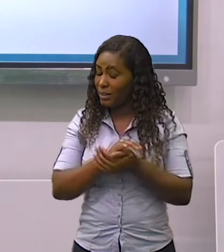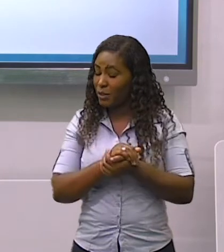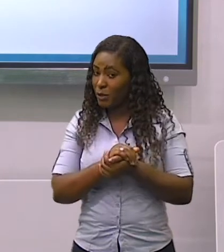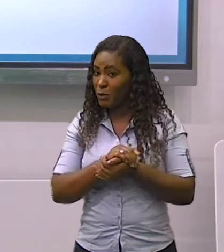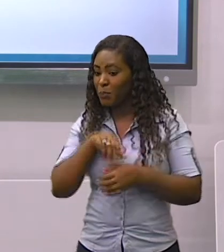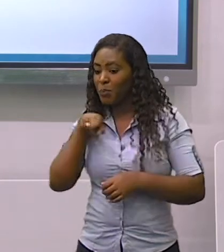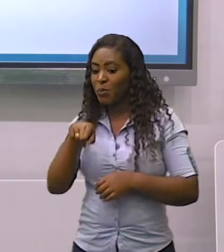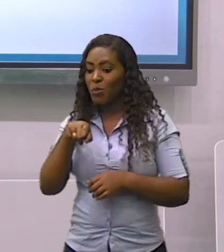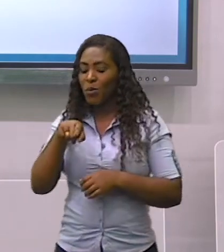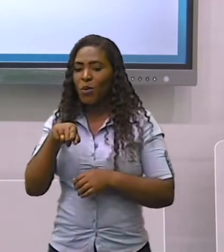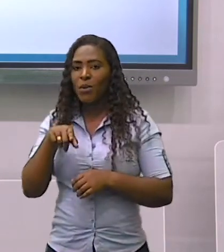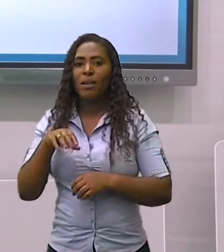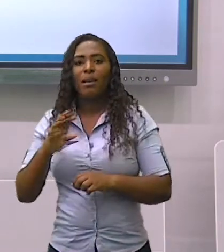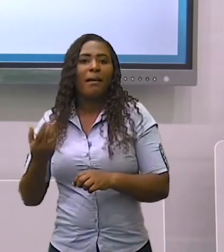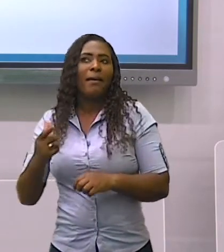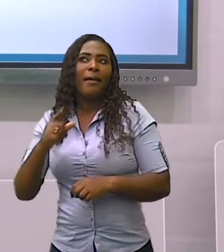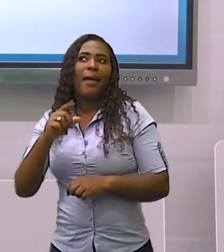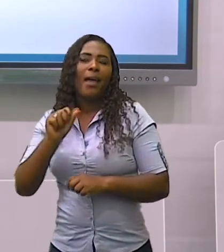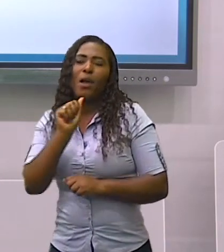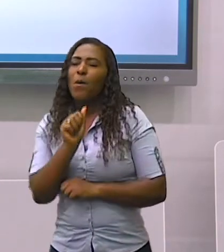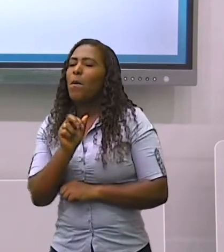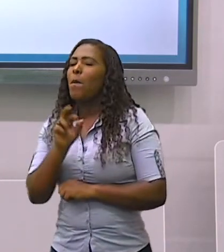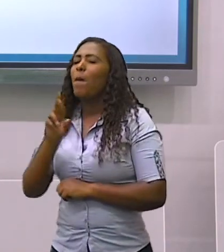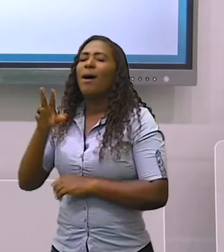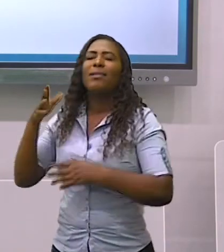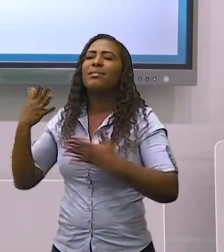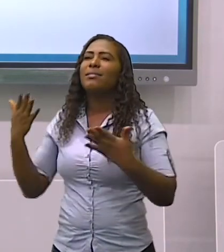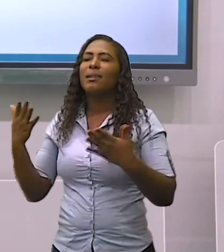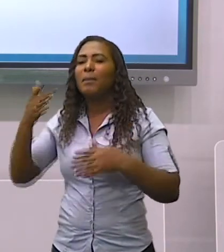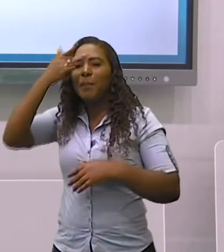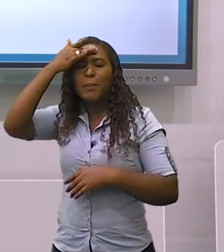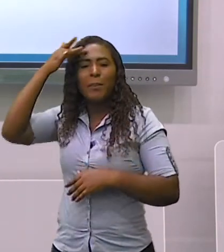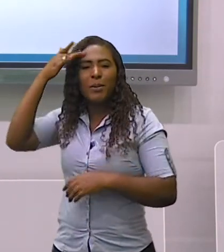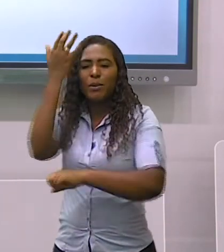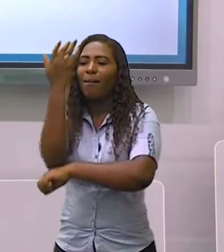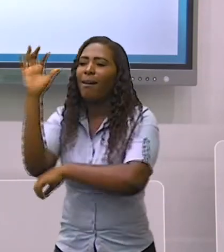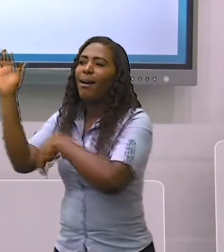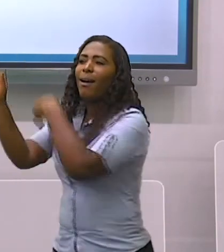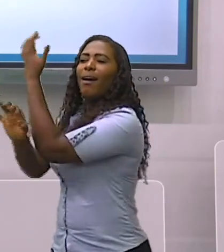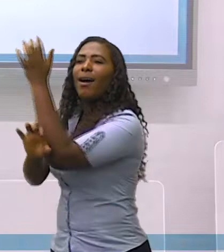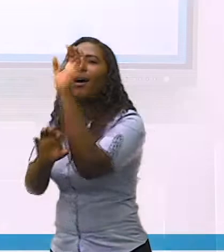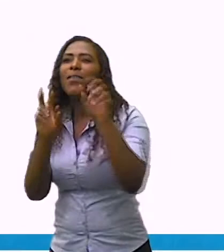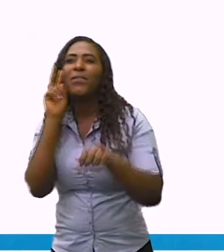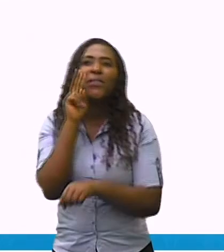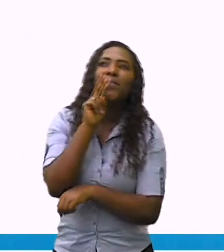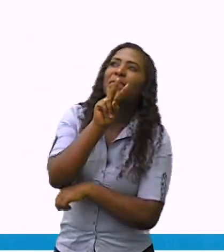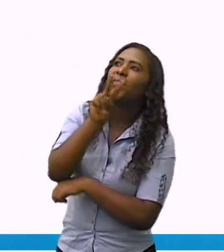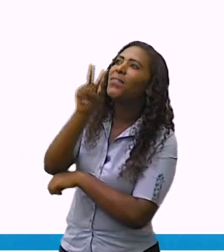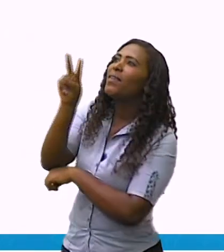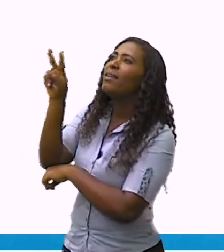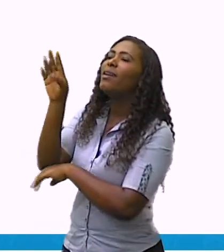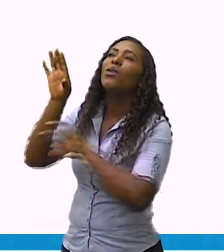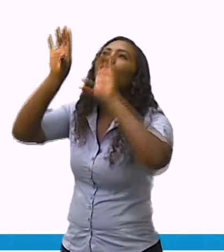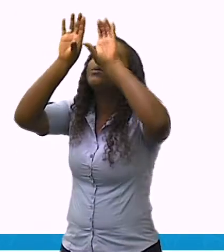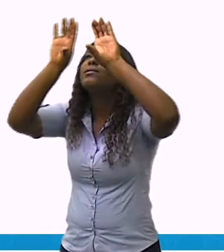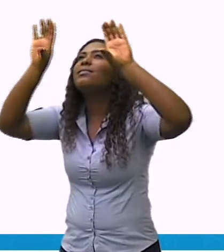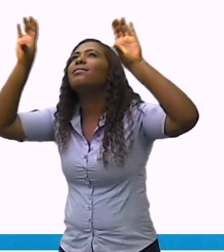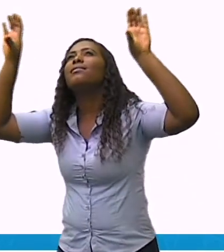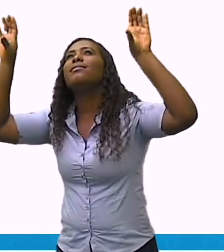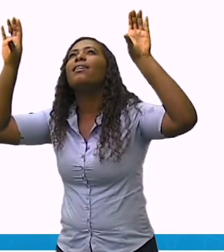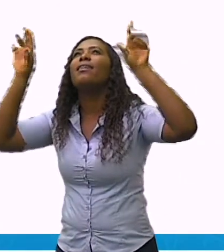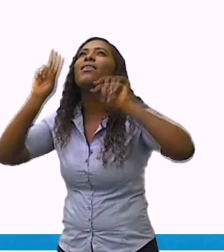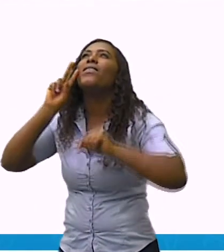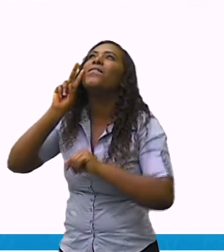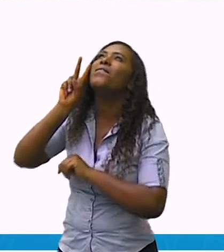ambientes cobertos. Os espaços públicos ao ar livre são aqueles que possuem